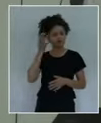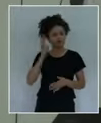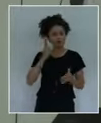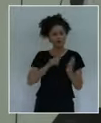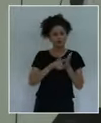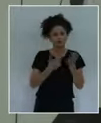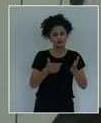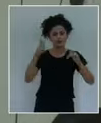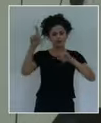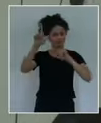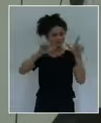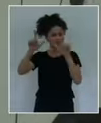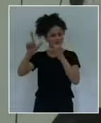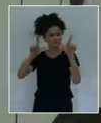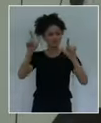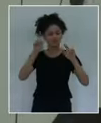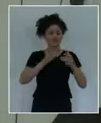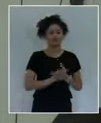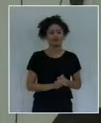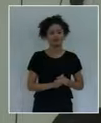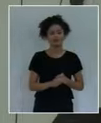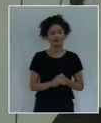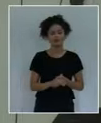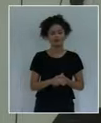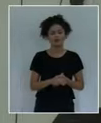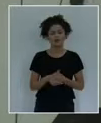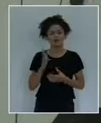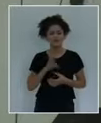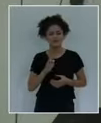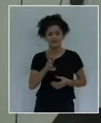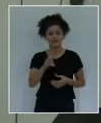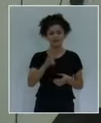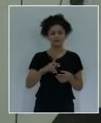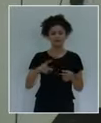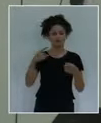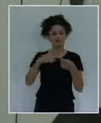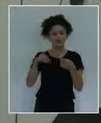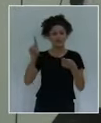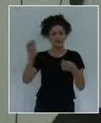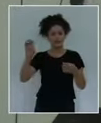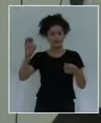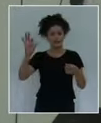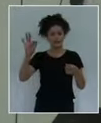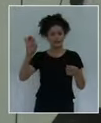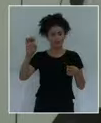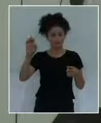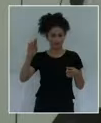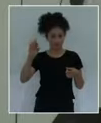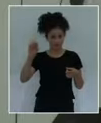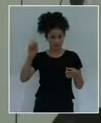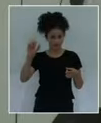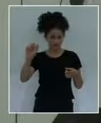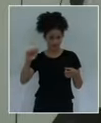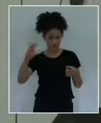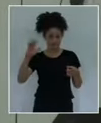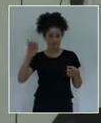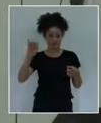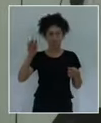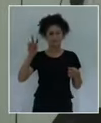a televisão. E eles são feitos através da Defesa Civil, do Corpo Bombeiro Militar, Polícia Militar e Polícia Civil. Então,